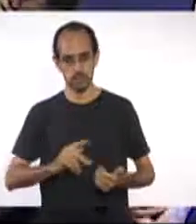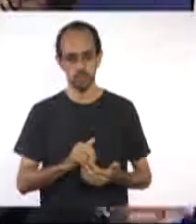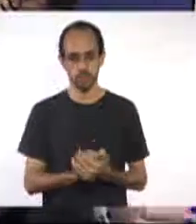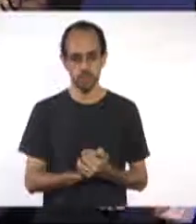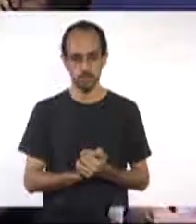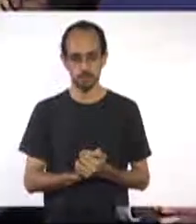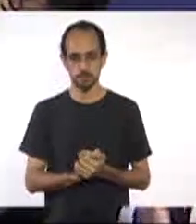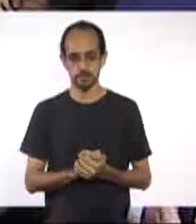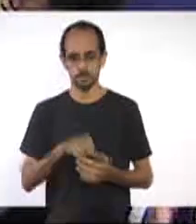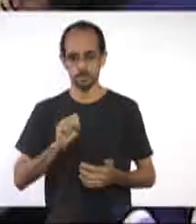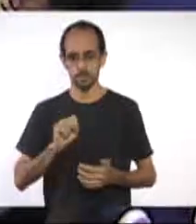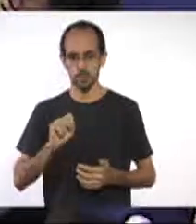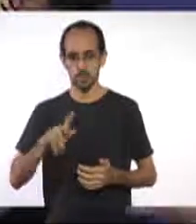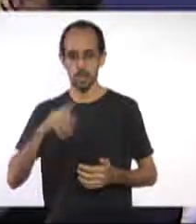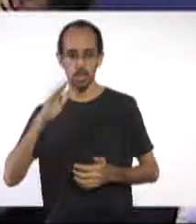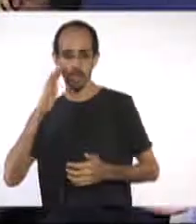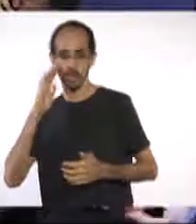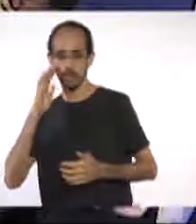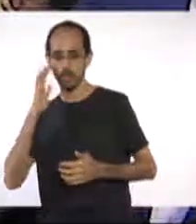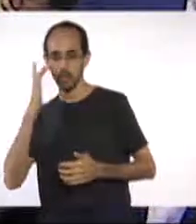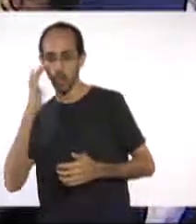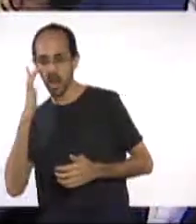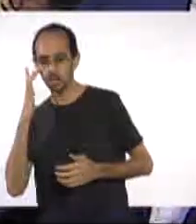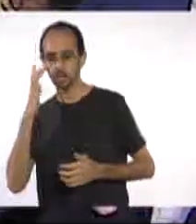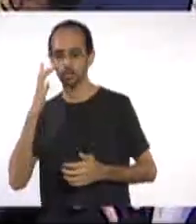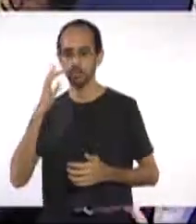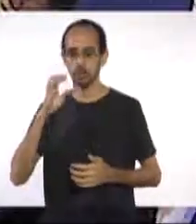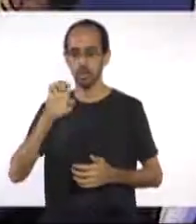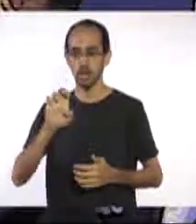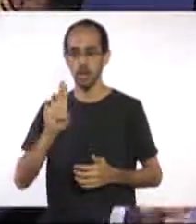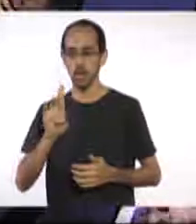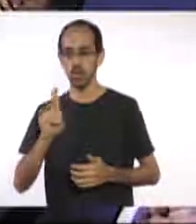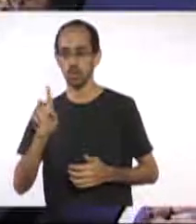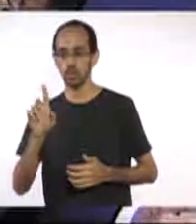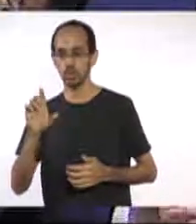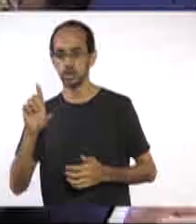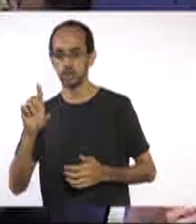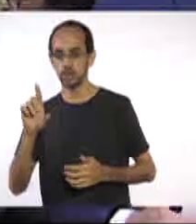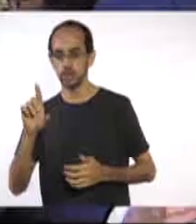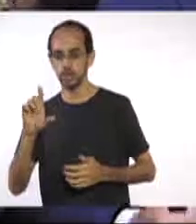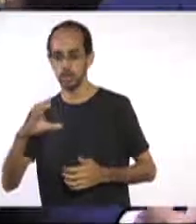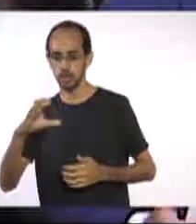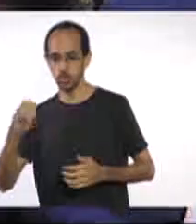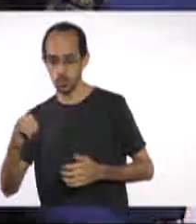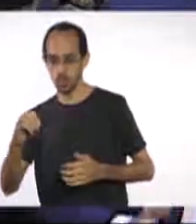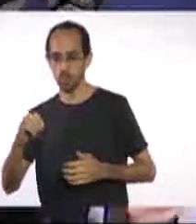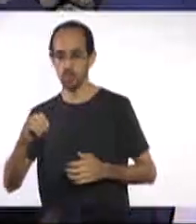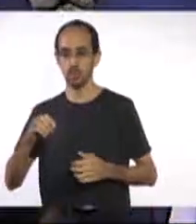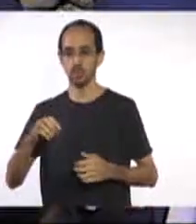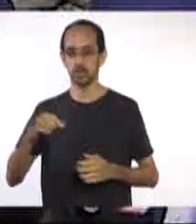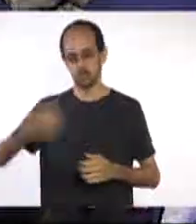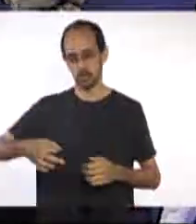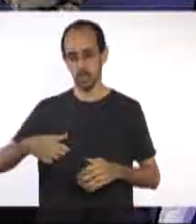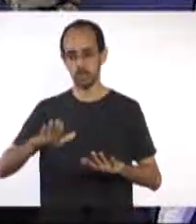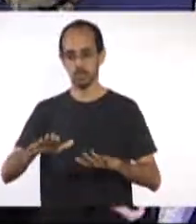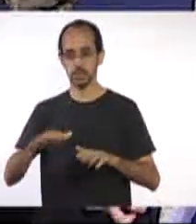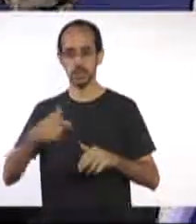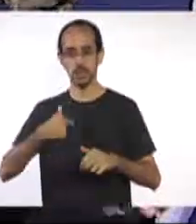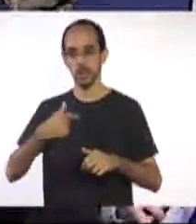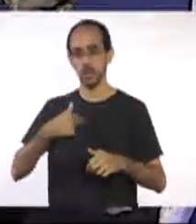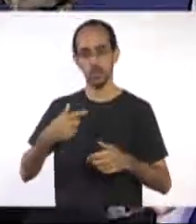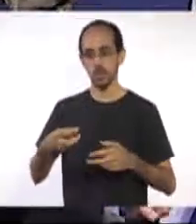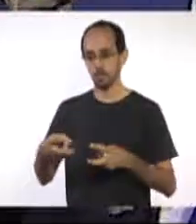do Quinoploc são bastante pertinentes, mas eu não enxergo no regimento a impossibilidade da gente deliberar sobre a questão, o que eu acho que a gente tem,